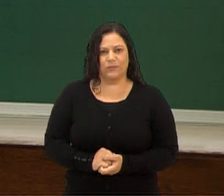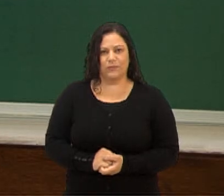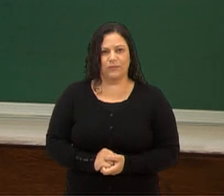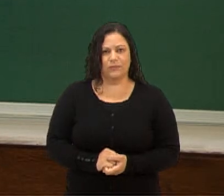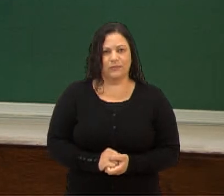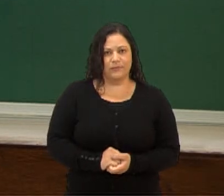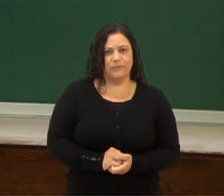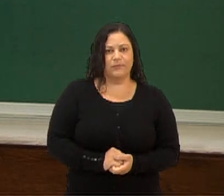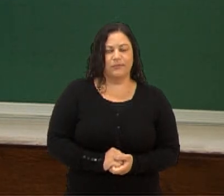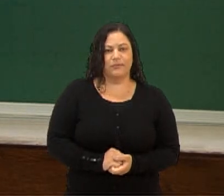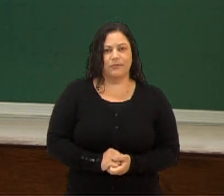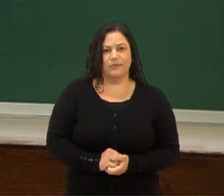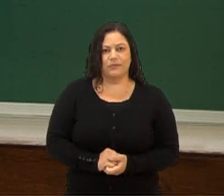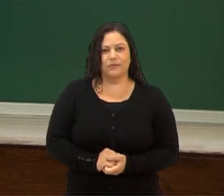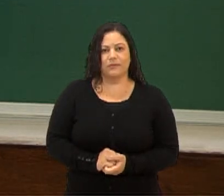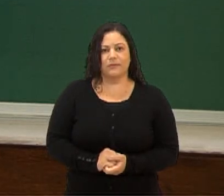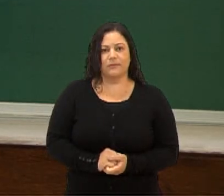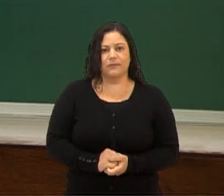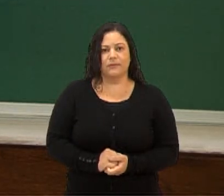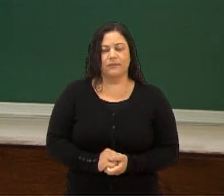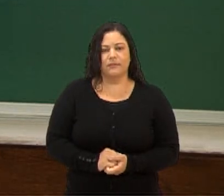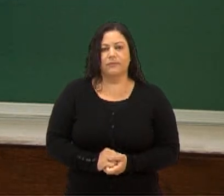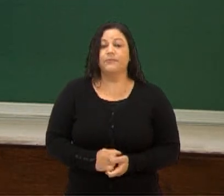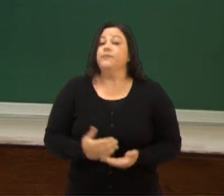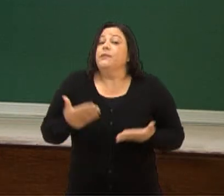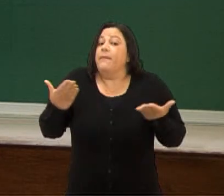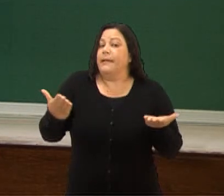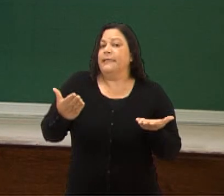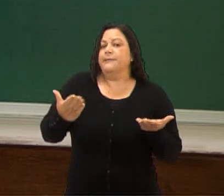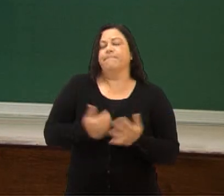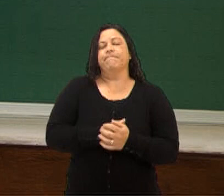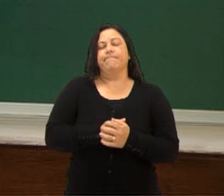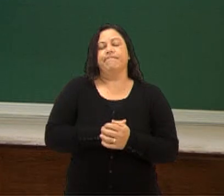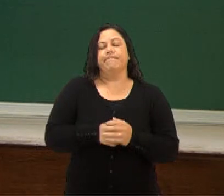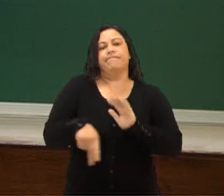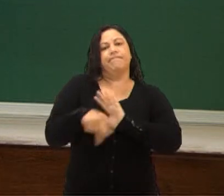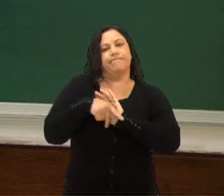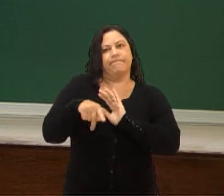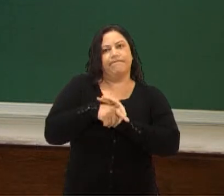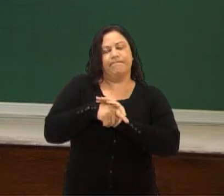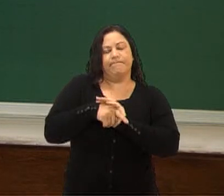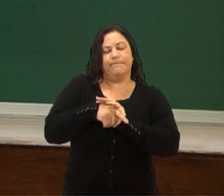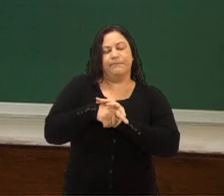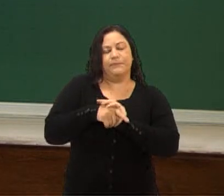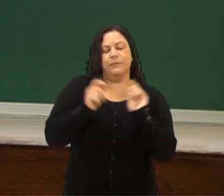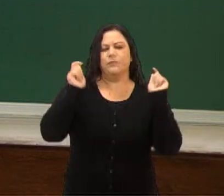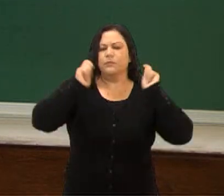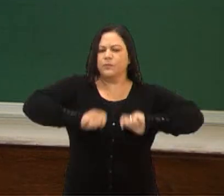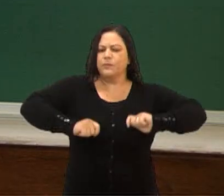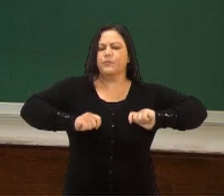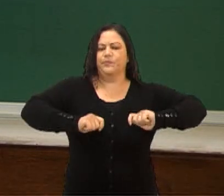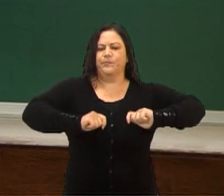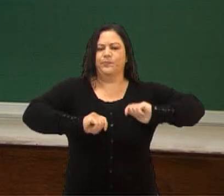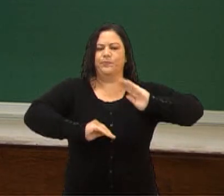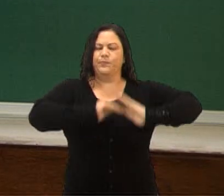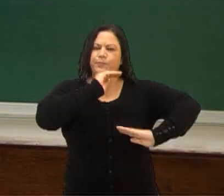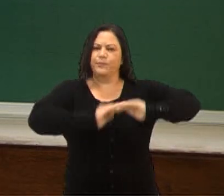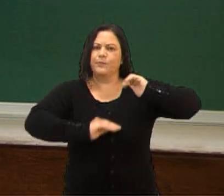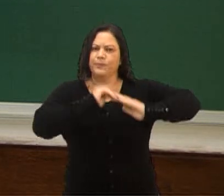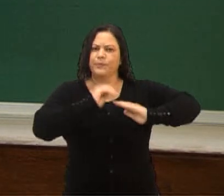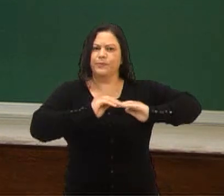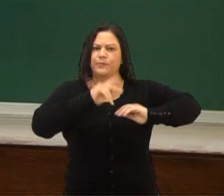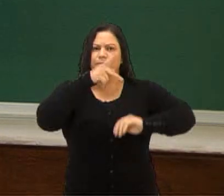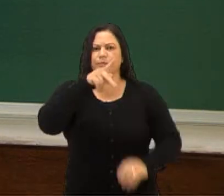Muito bem. Para que a gente construa a área daquele nosso